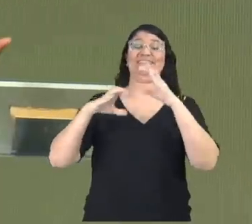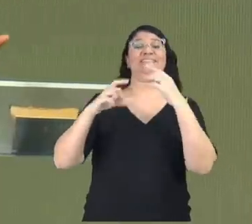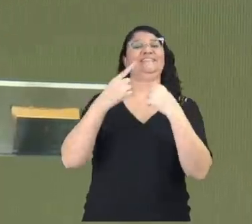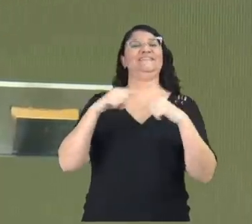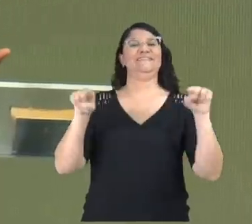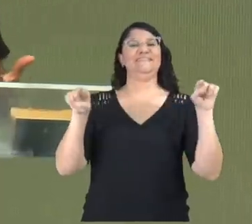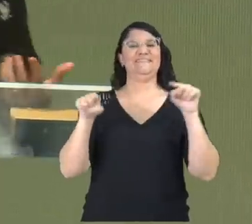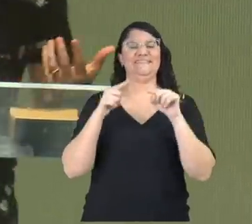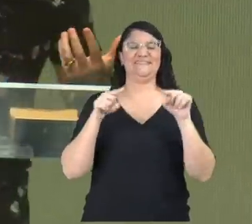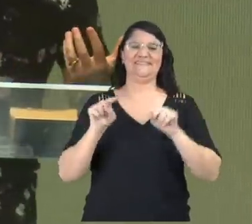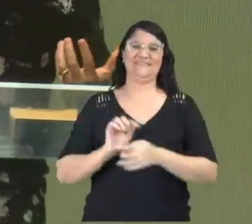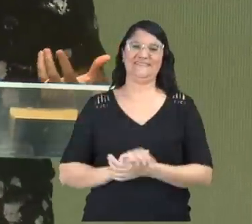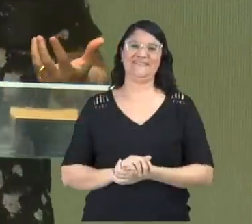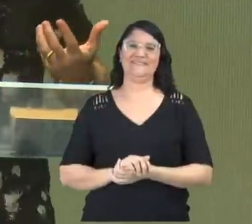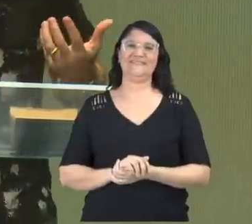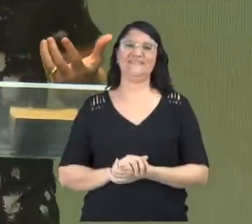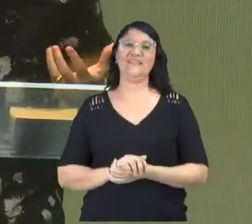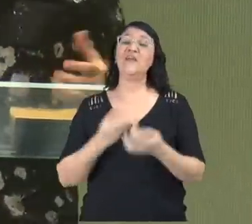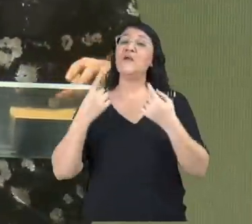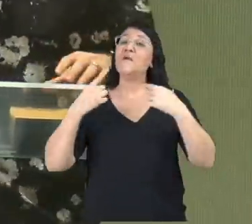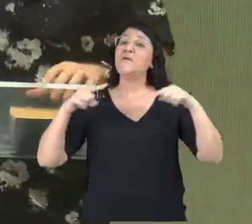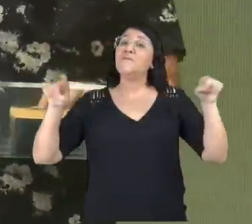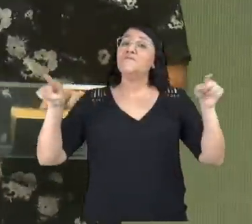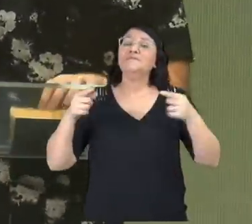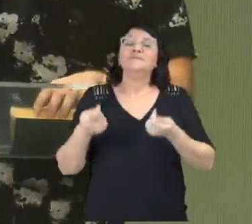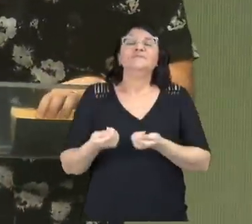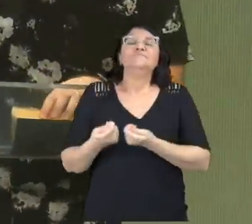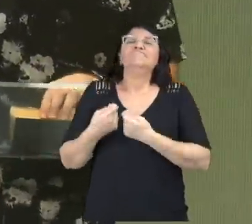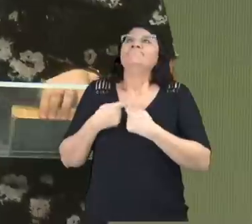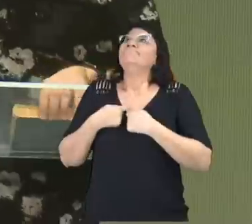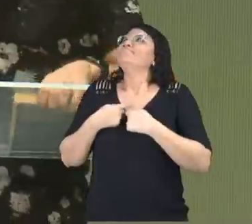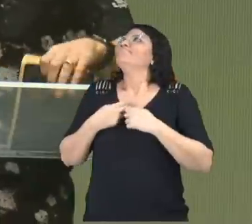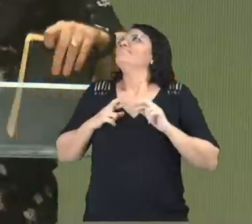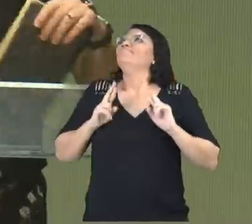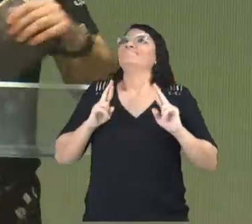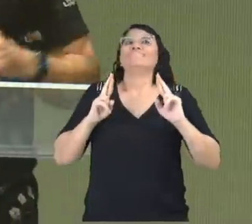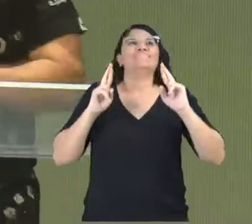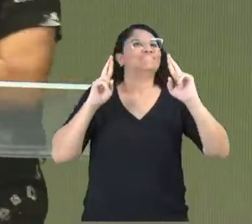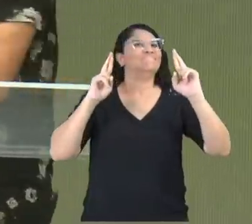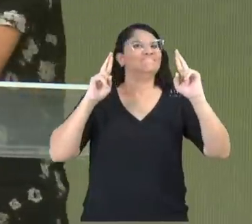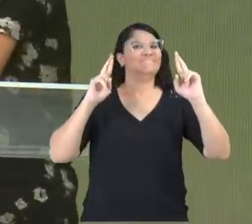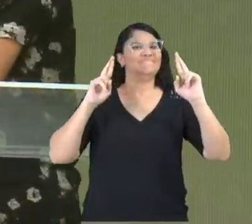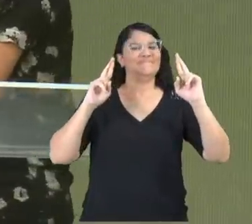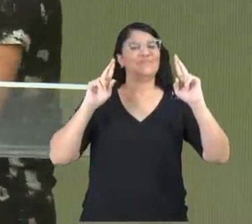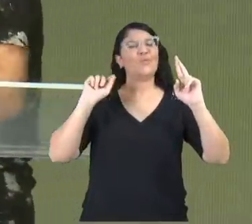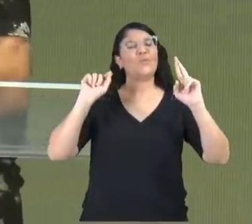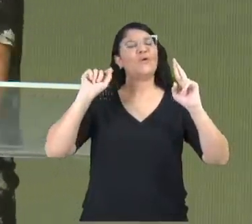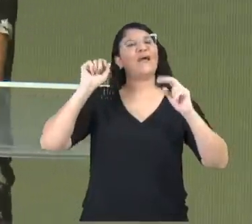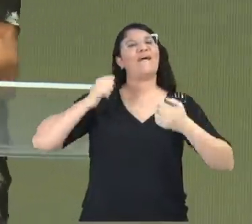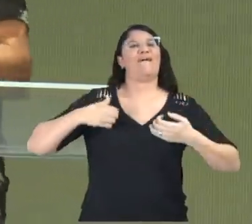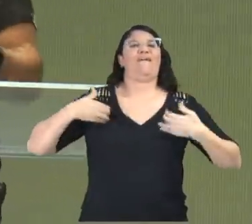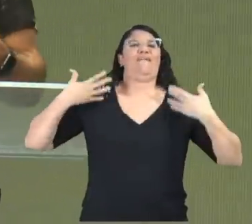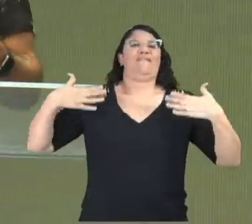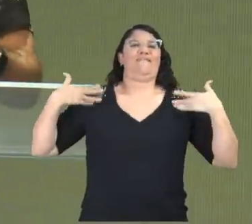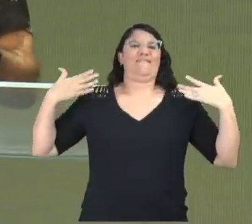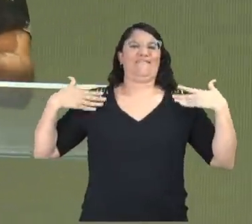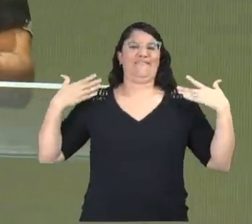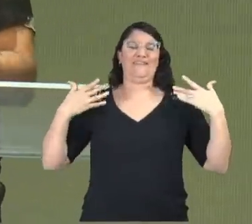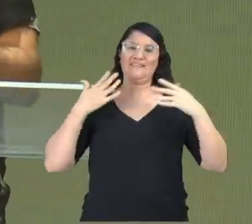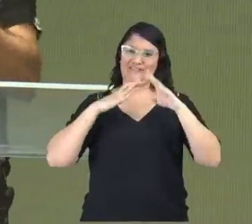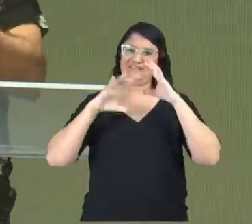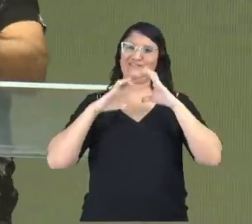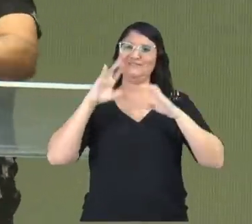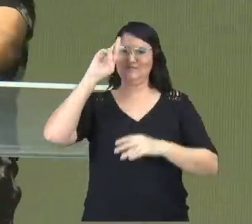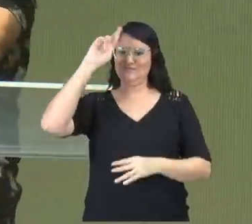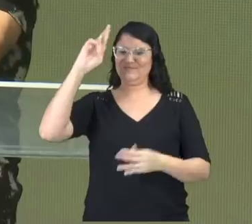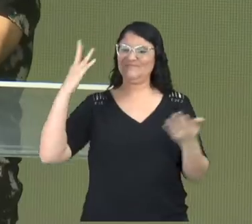Essa canção nos enche de esperança, nos enche de alegria. E eu quero pedir que você louve o Senhor agora